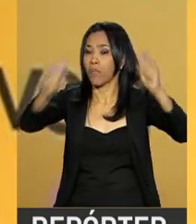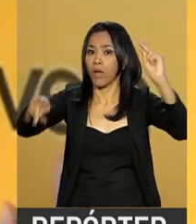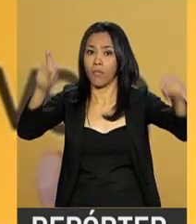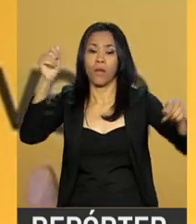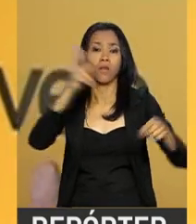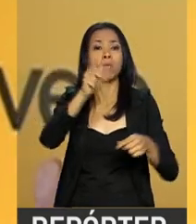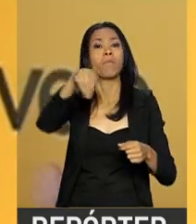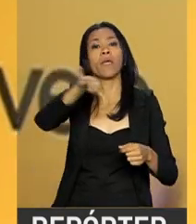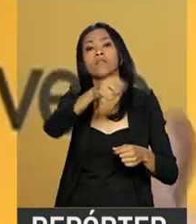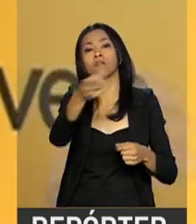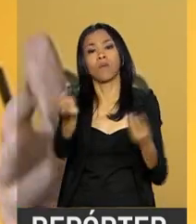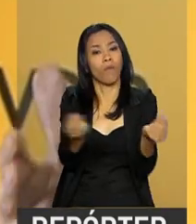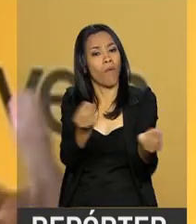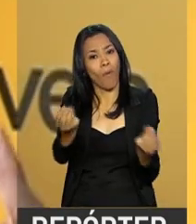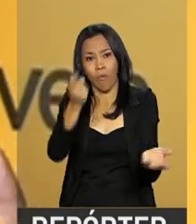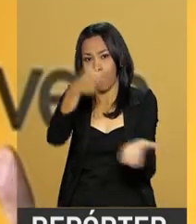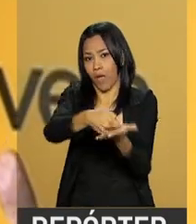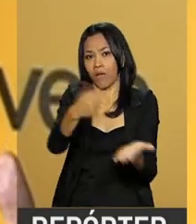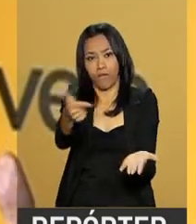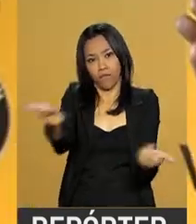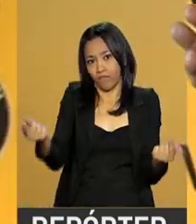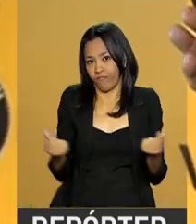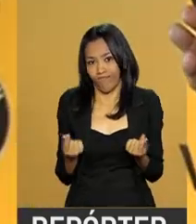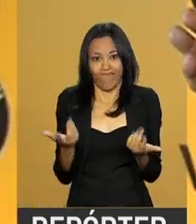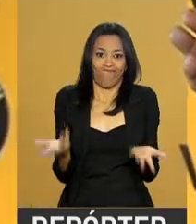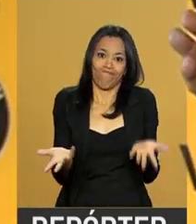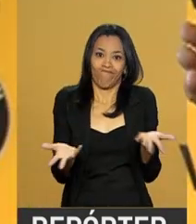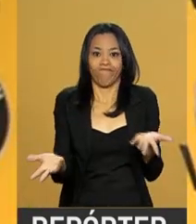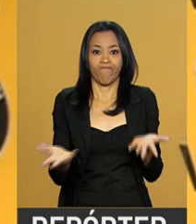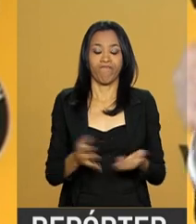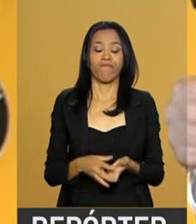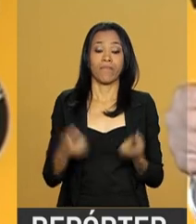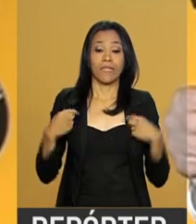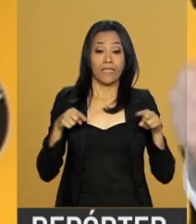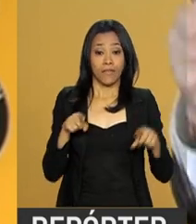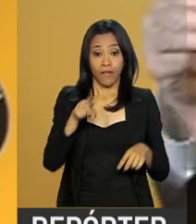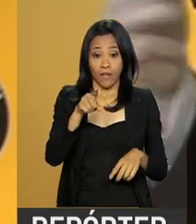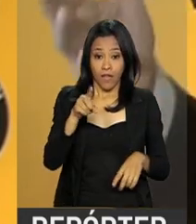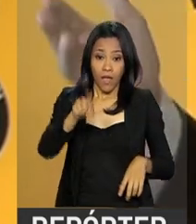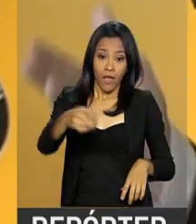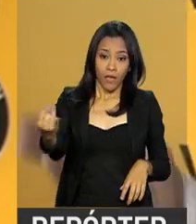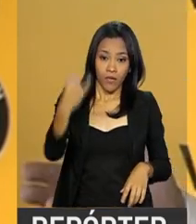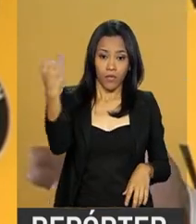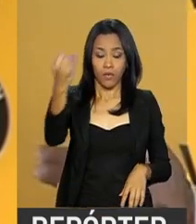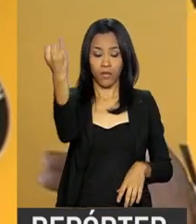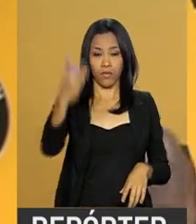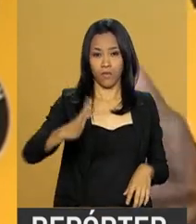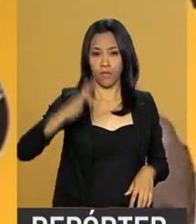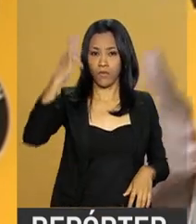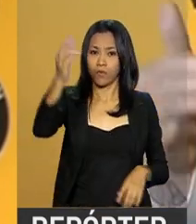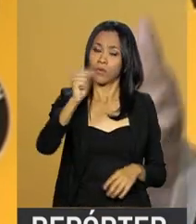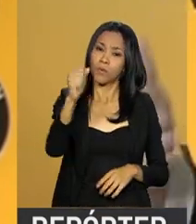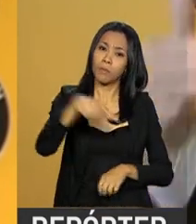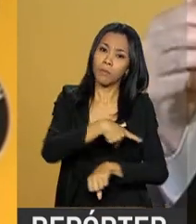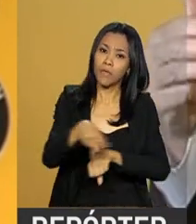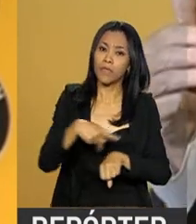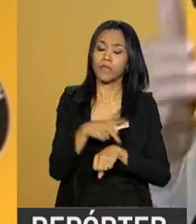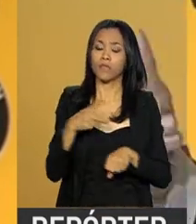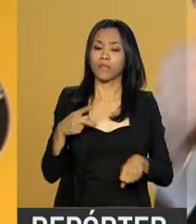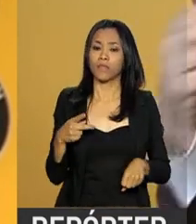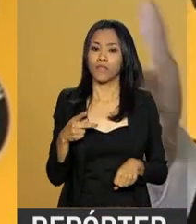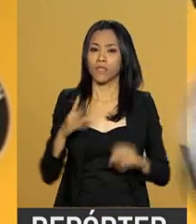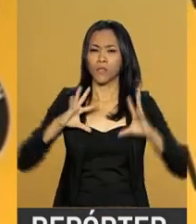e benefícios aos contribuintes do inss é uma questão importante o futuro do país para que todos os países